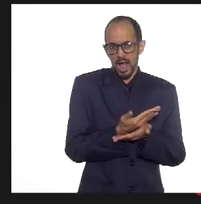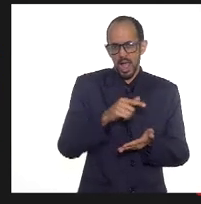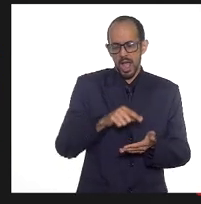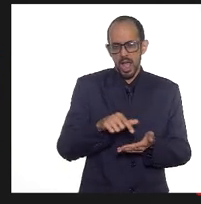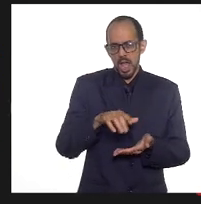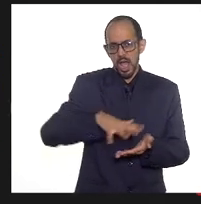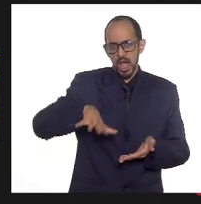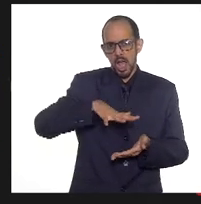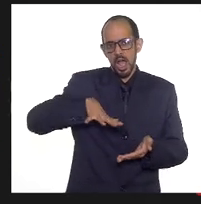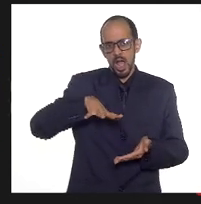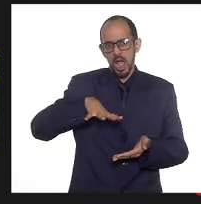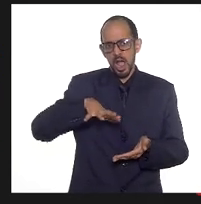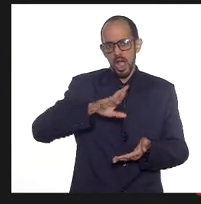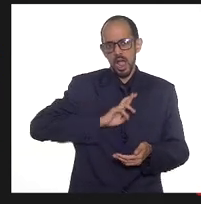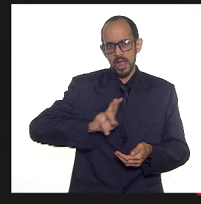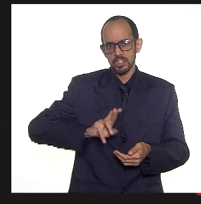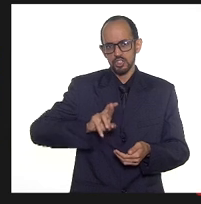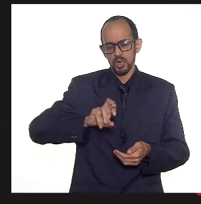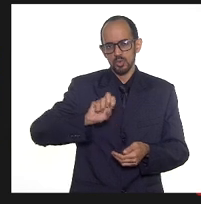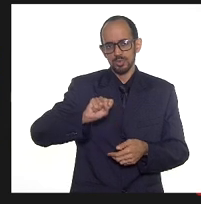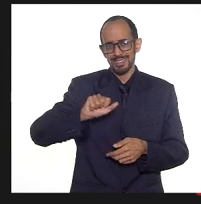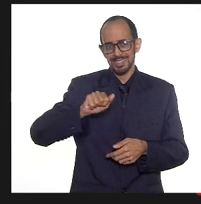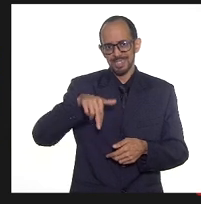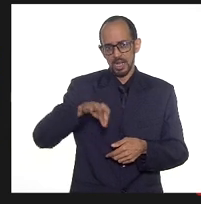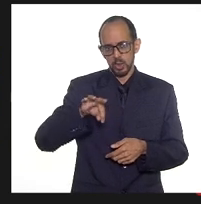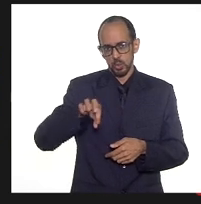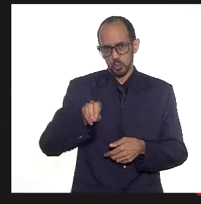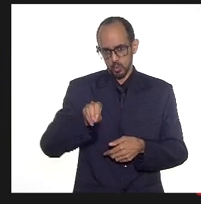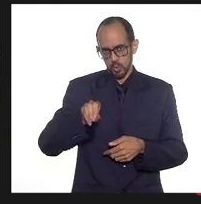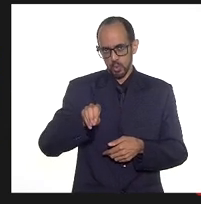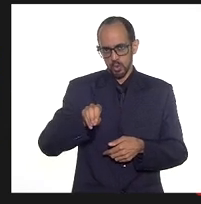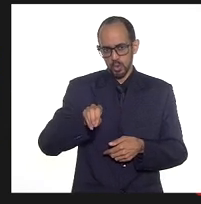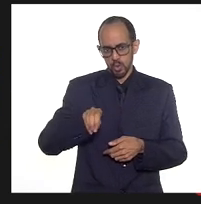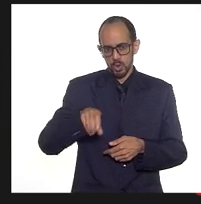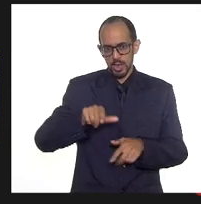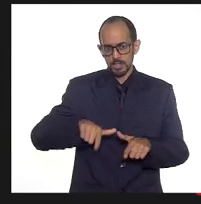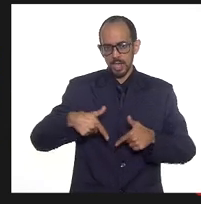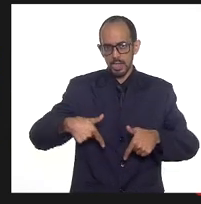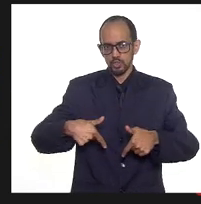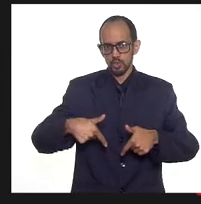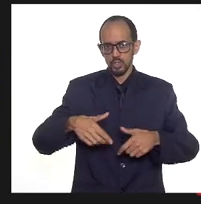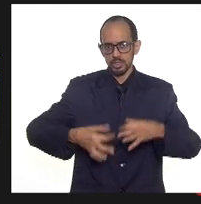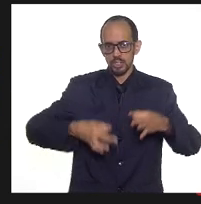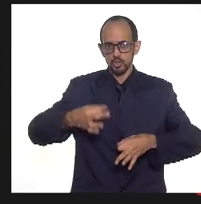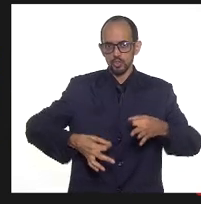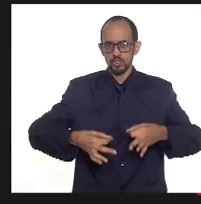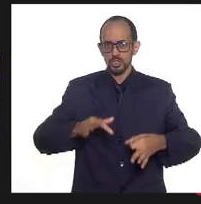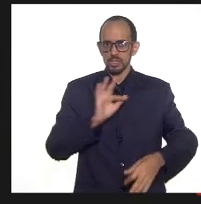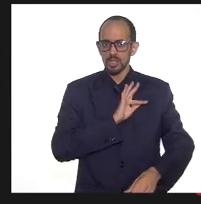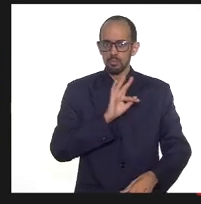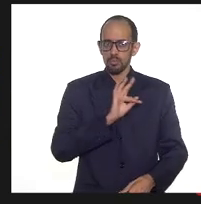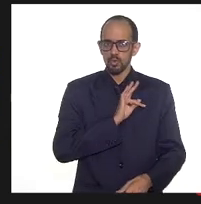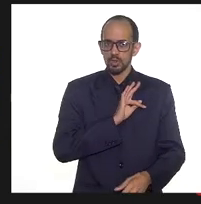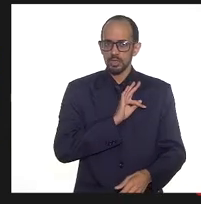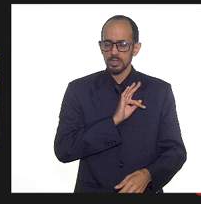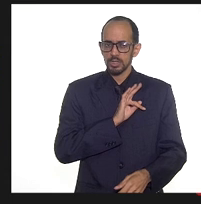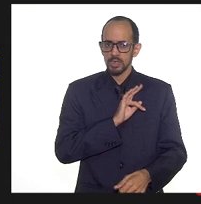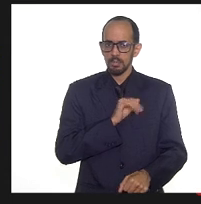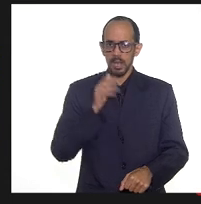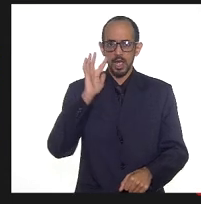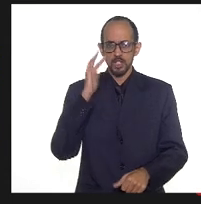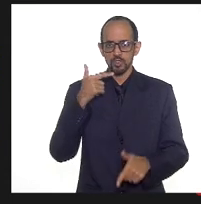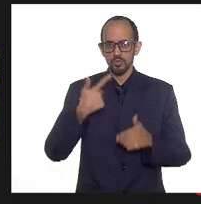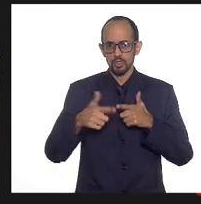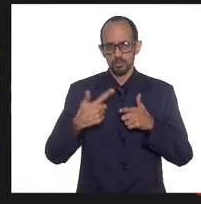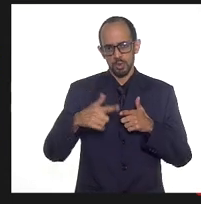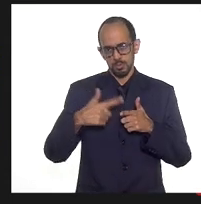se autodenominam dessa forma, nas ações da polícia e da justiça como administradores desses conflitos.